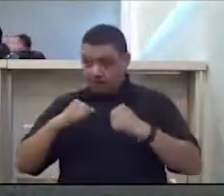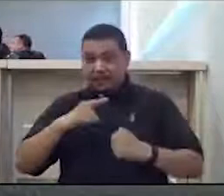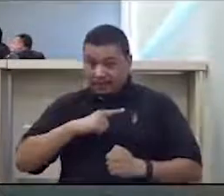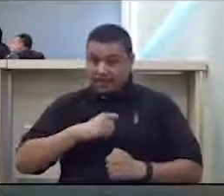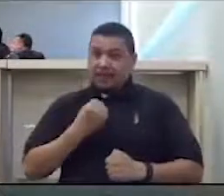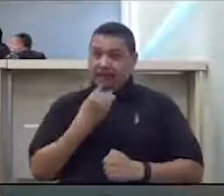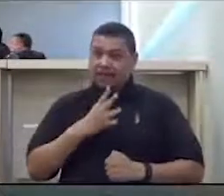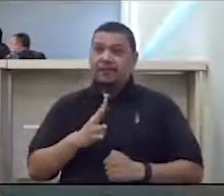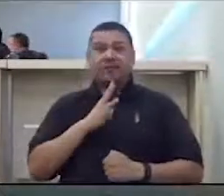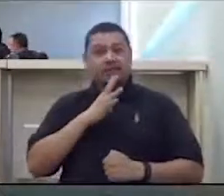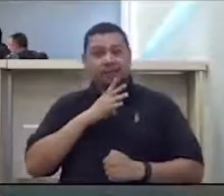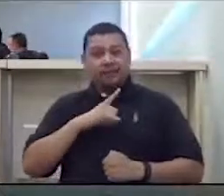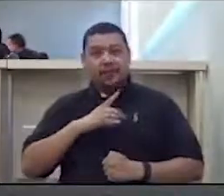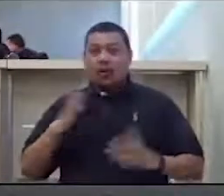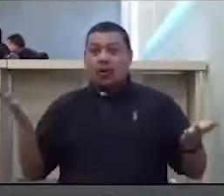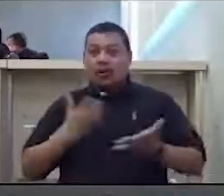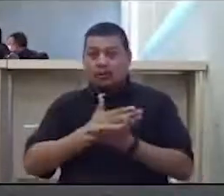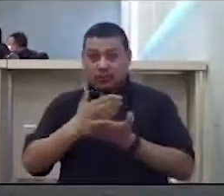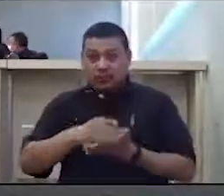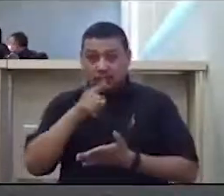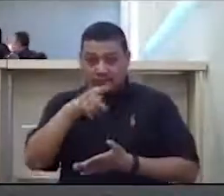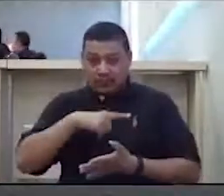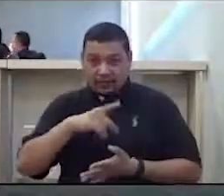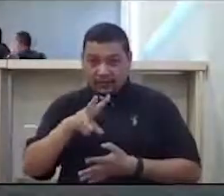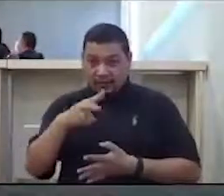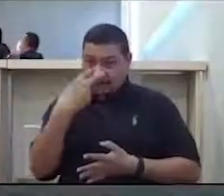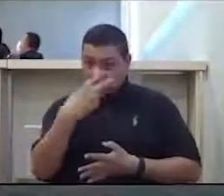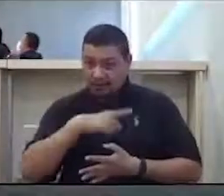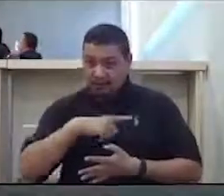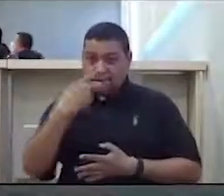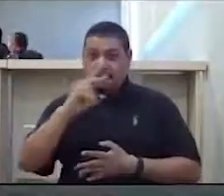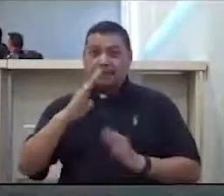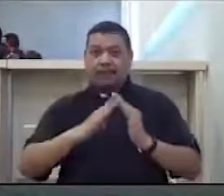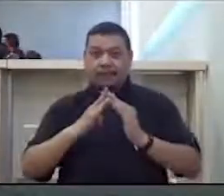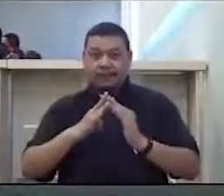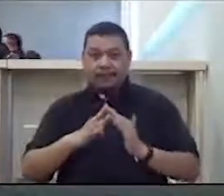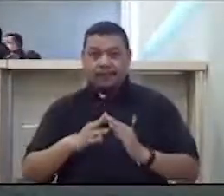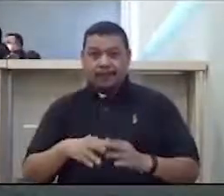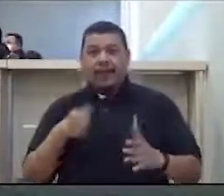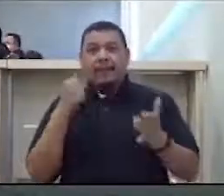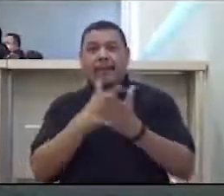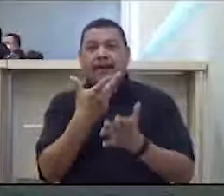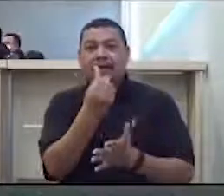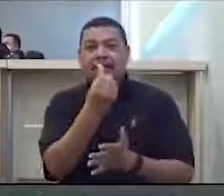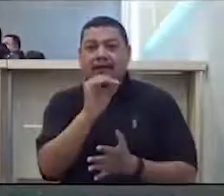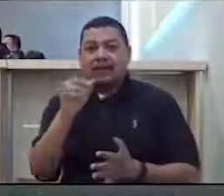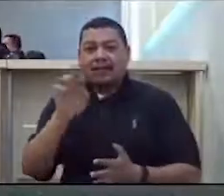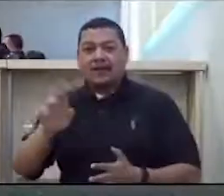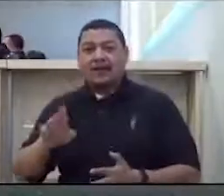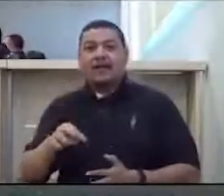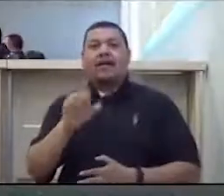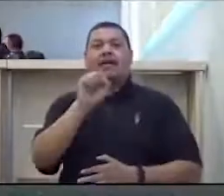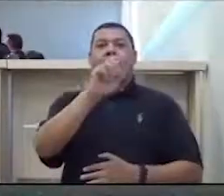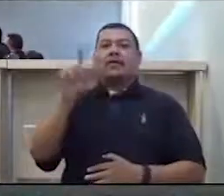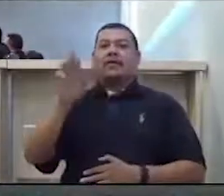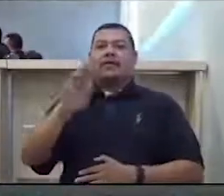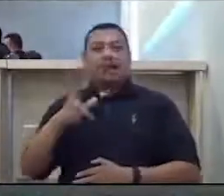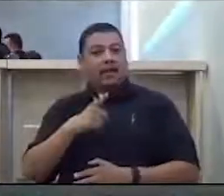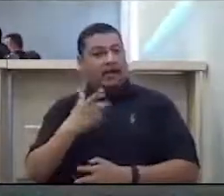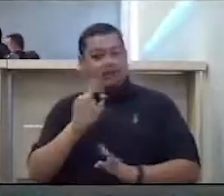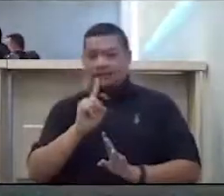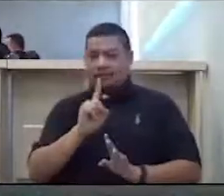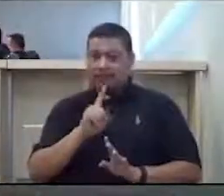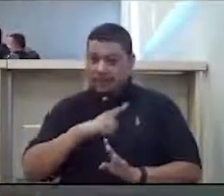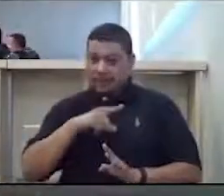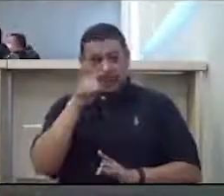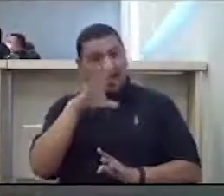coisas. A partir de hoje, você que está me assistindo, não vai pagar mais 600, 700, 800 reais na tomografia, não.